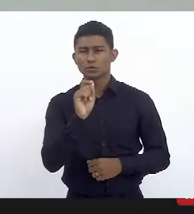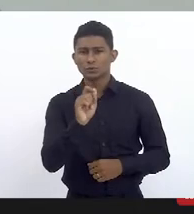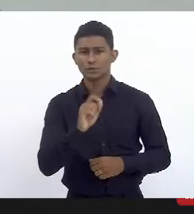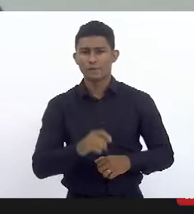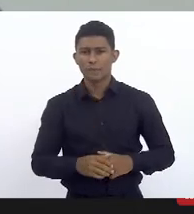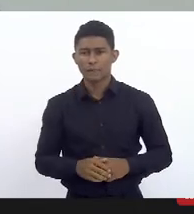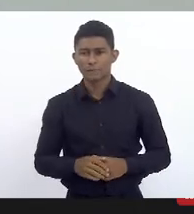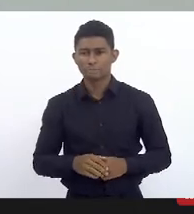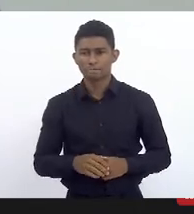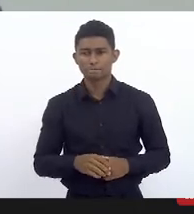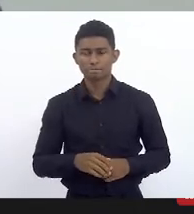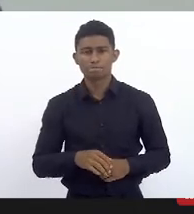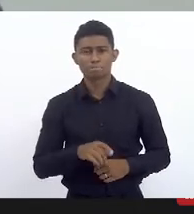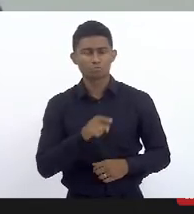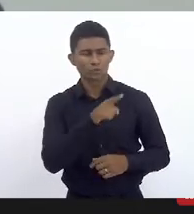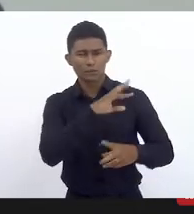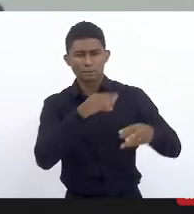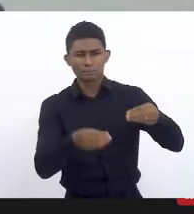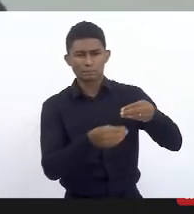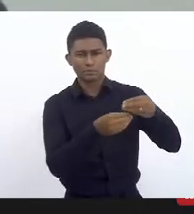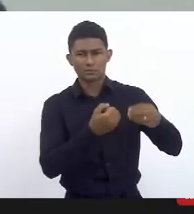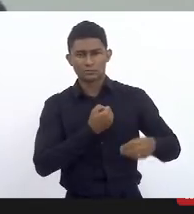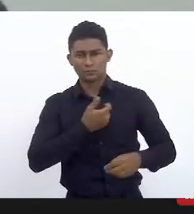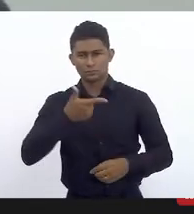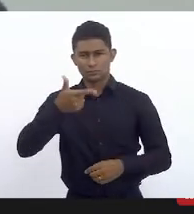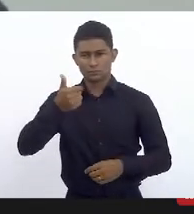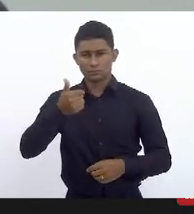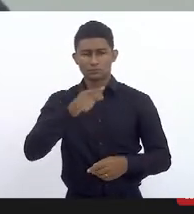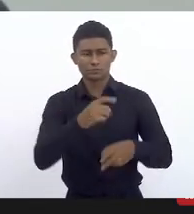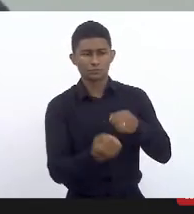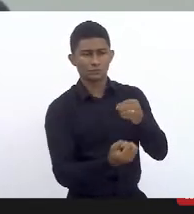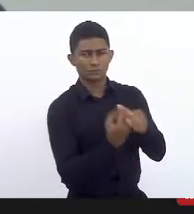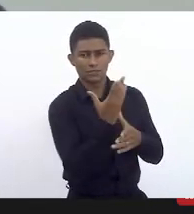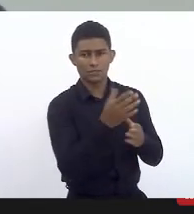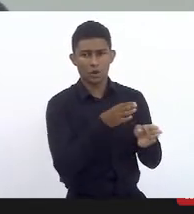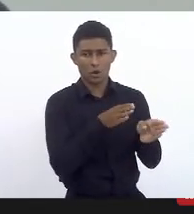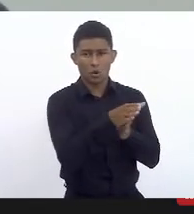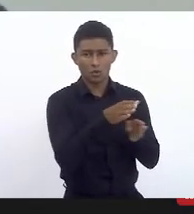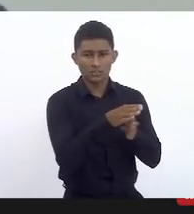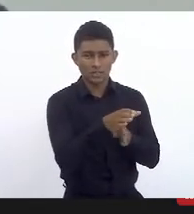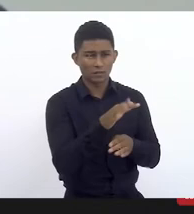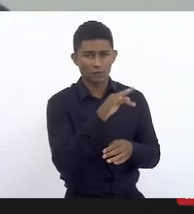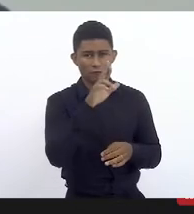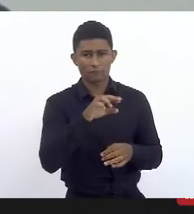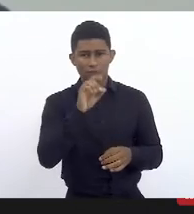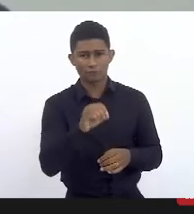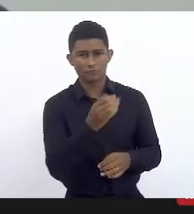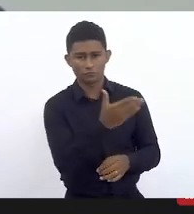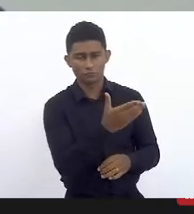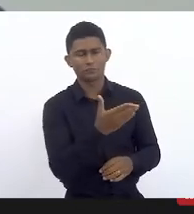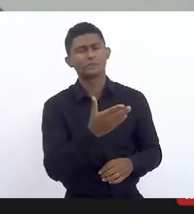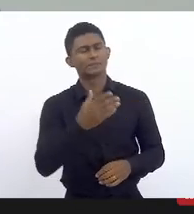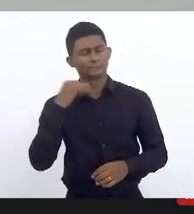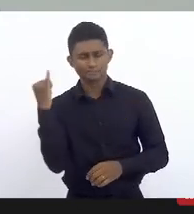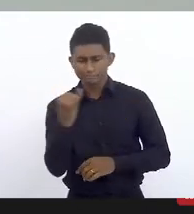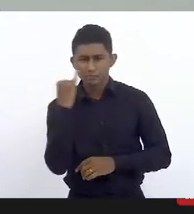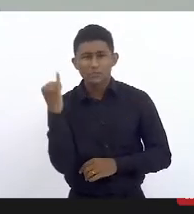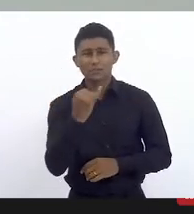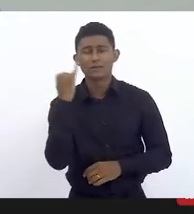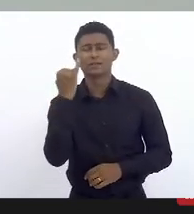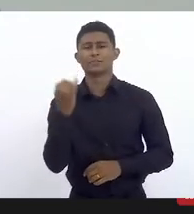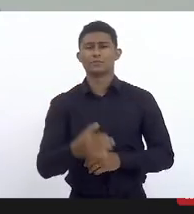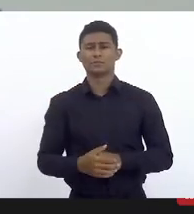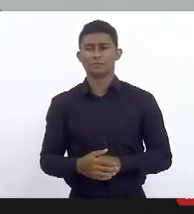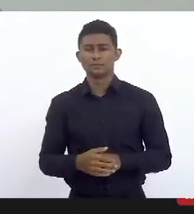o aditivo número 12, que cria o Conselho Consultivo do Fundo Soberano. É uma iniciativa muito importante, muito embora